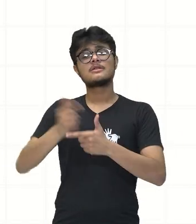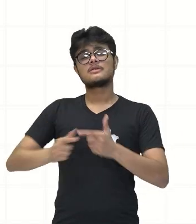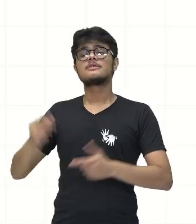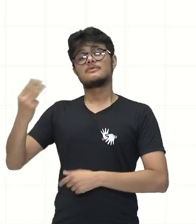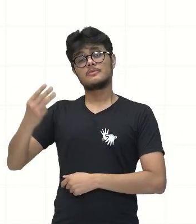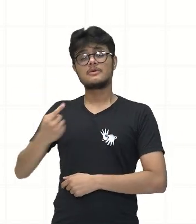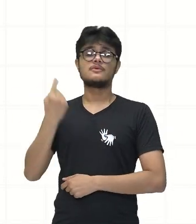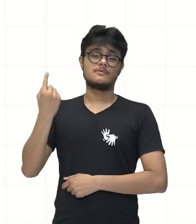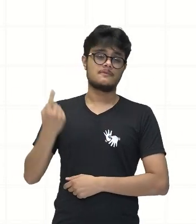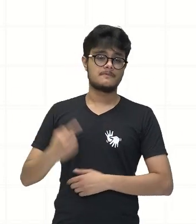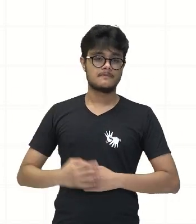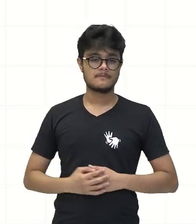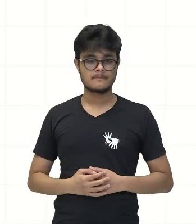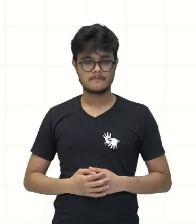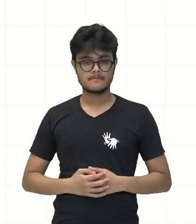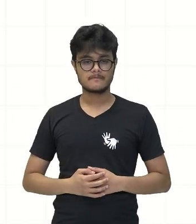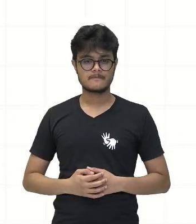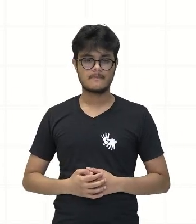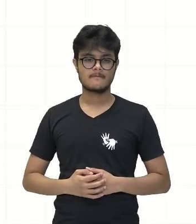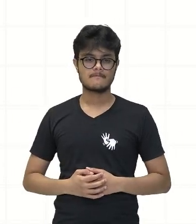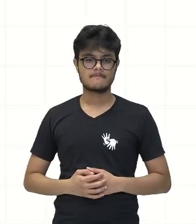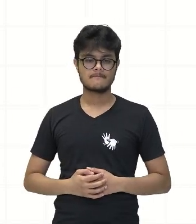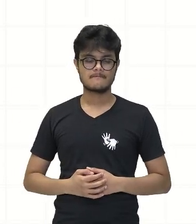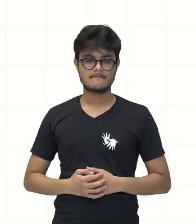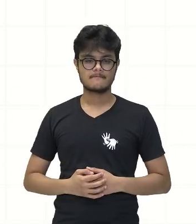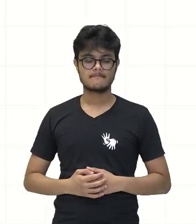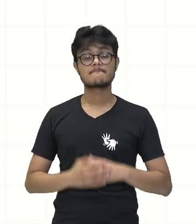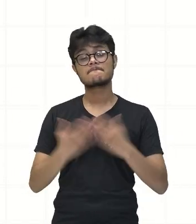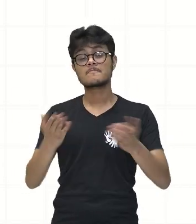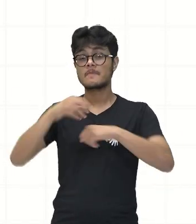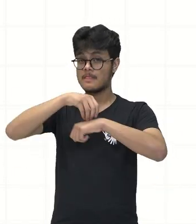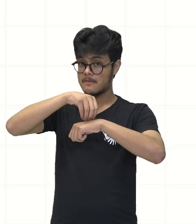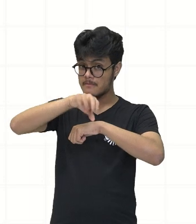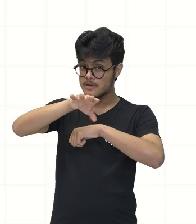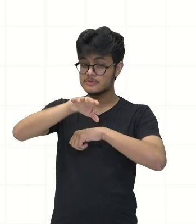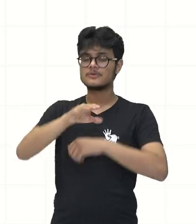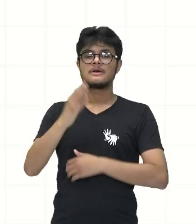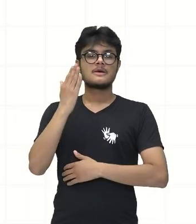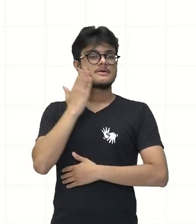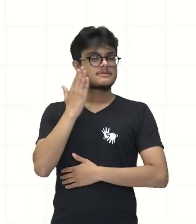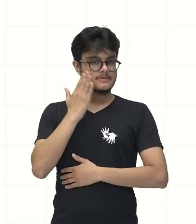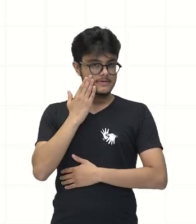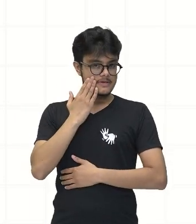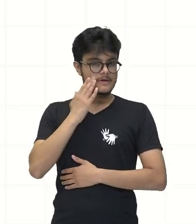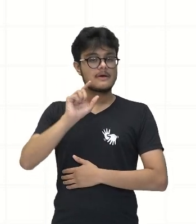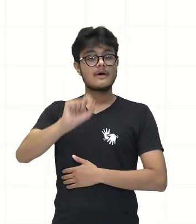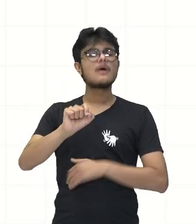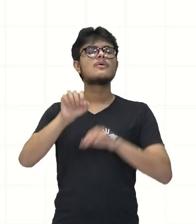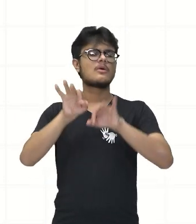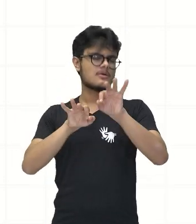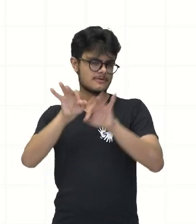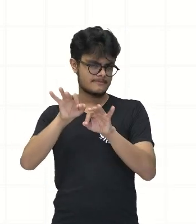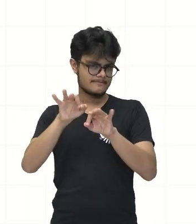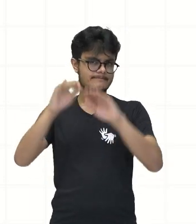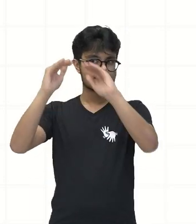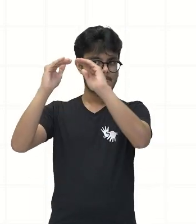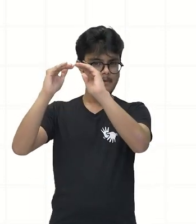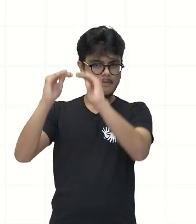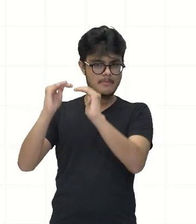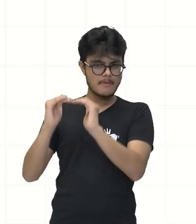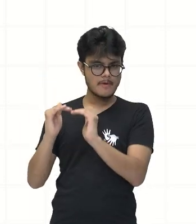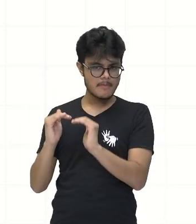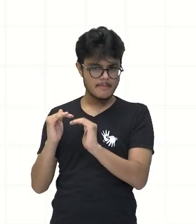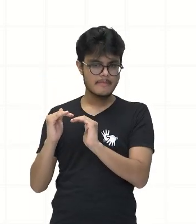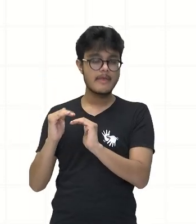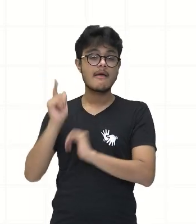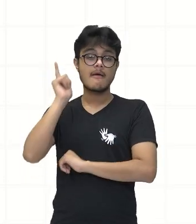E por 3 dá 3. Lembra lá da dica que eu falei? Eu sempre vou tentar organizar de tal forma